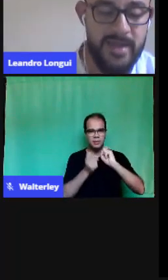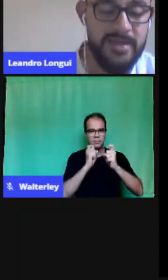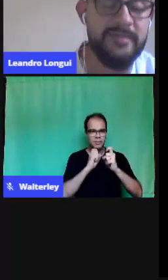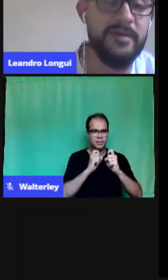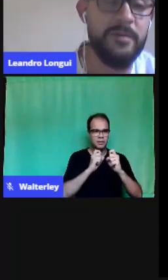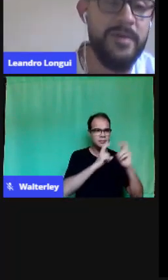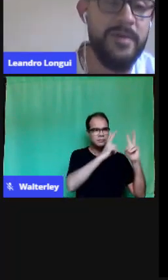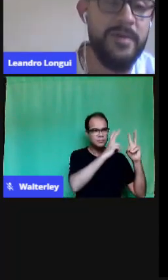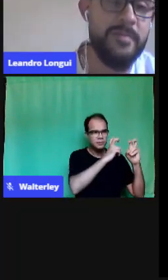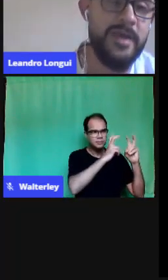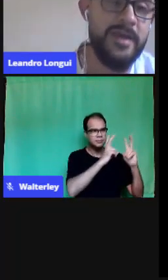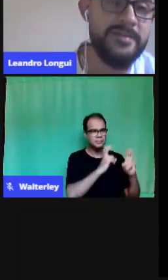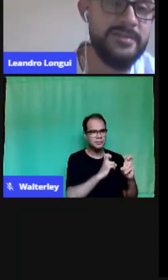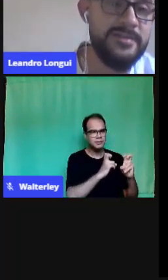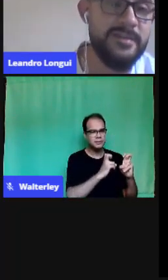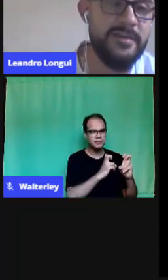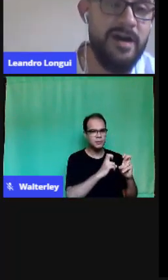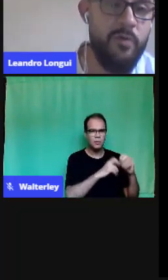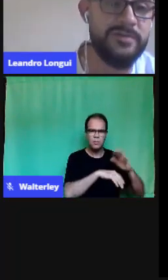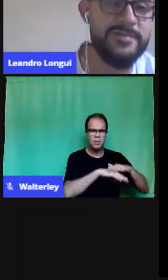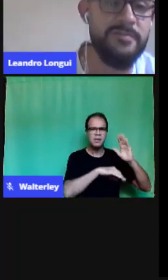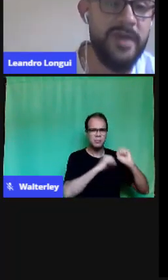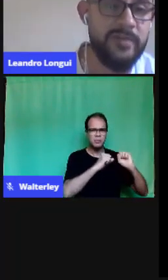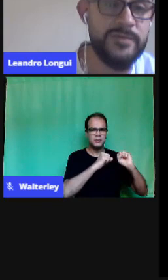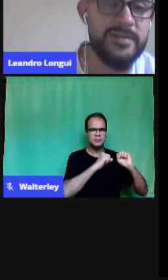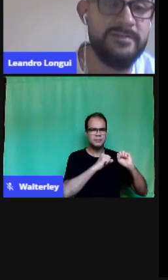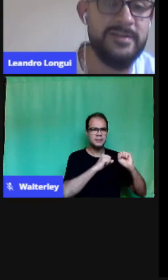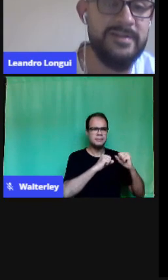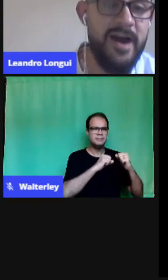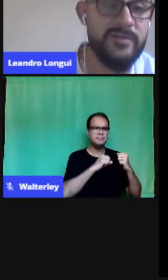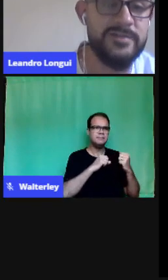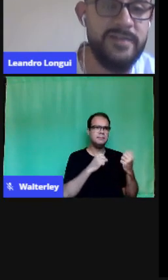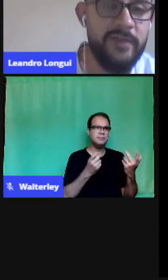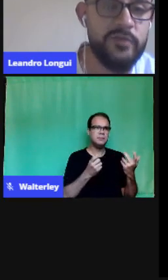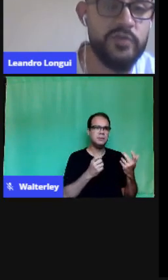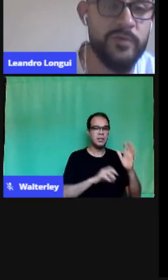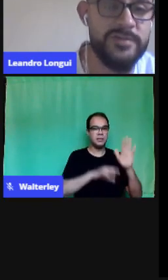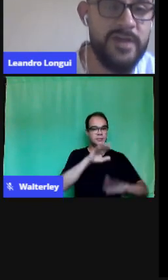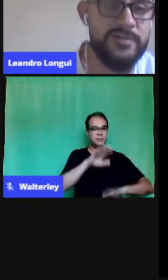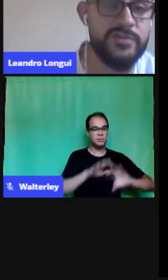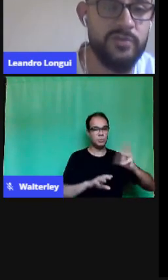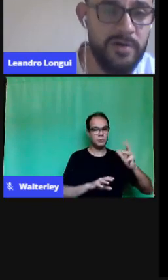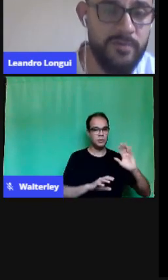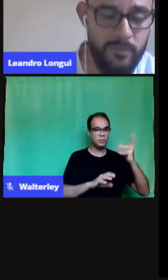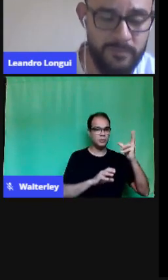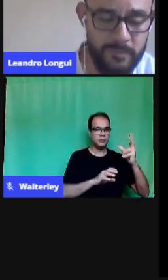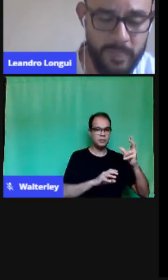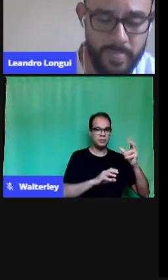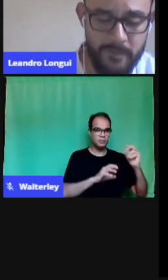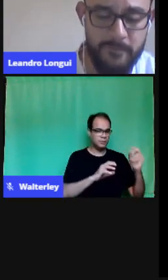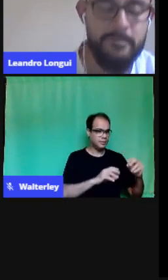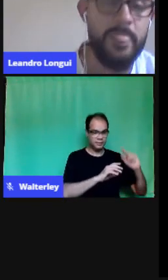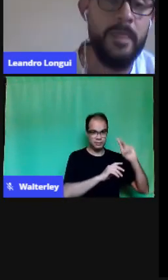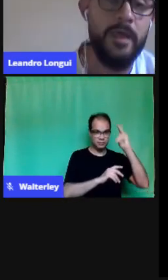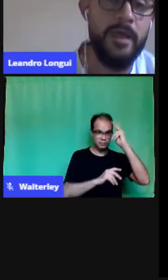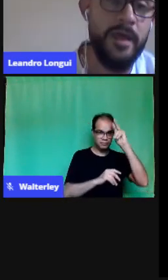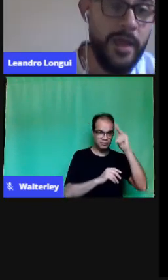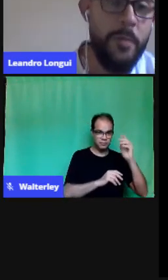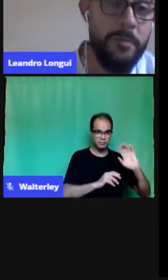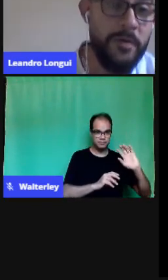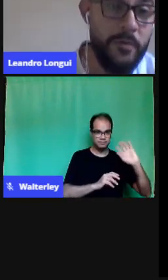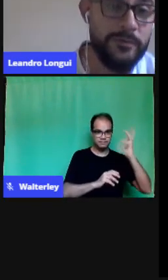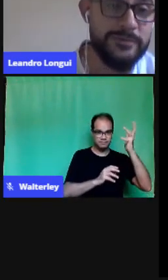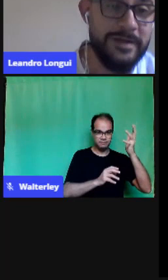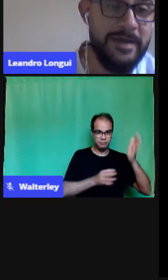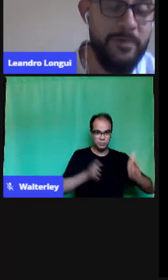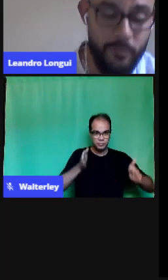temas e que também existem acontecimentos interligados dentro de um processo histórico,